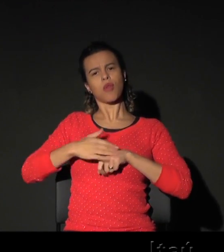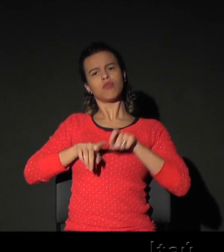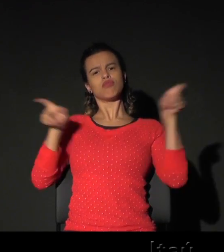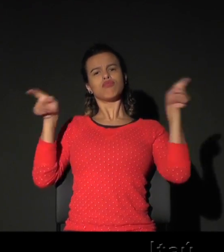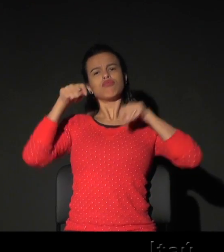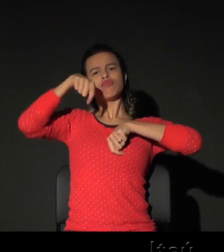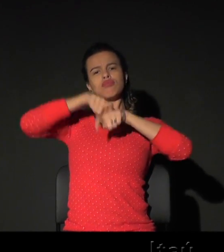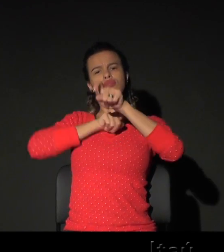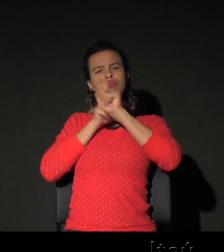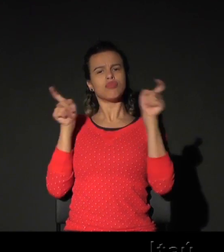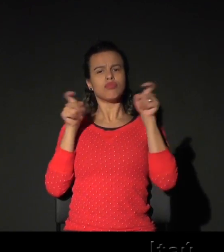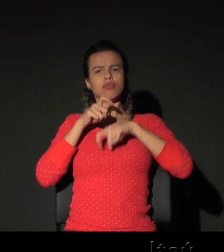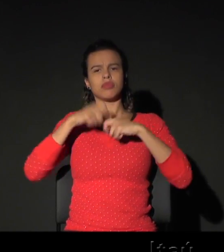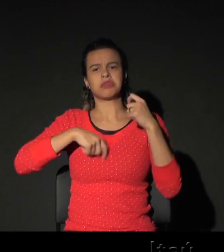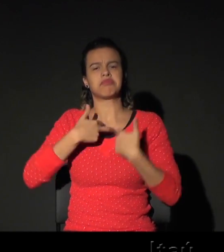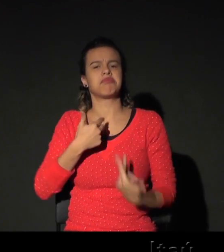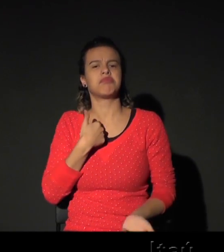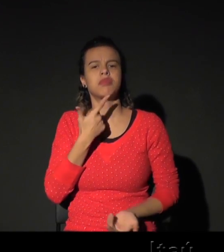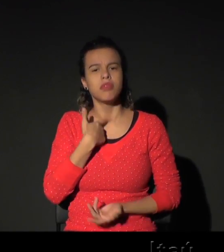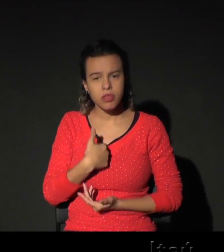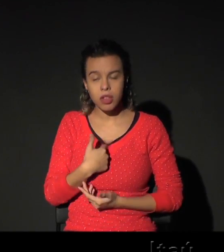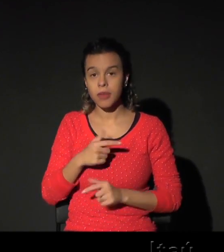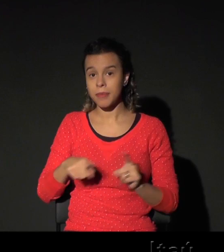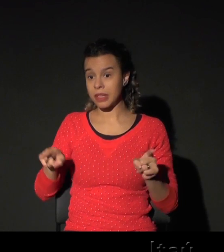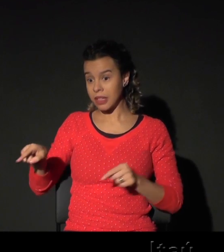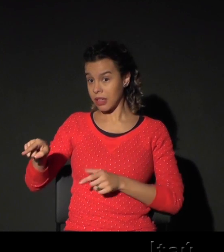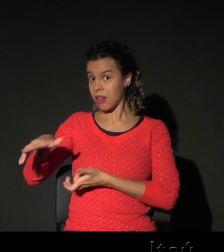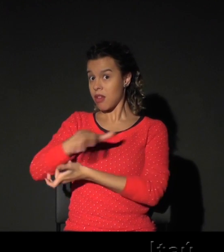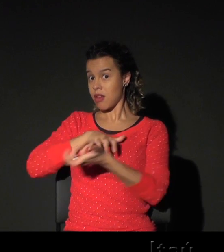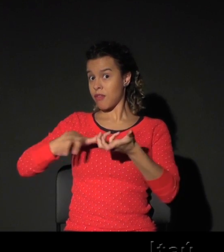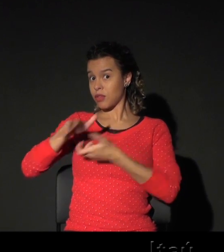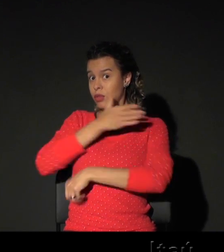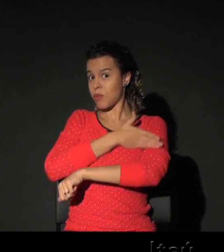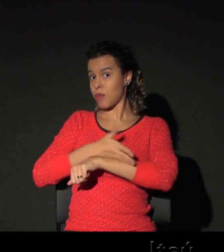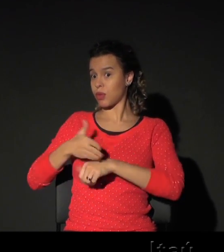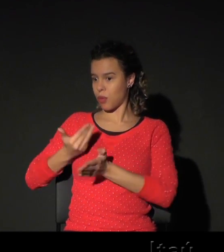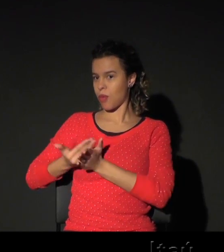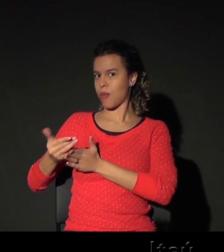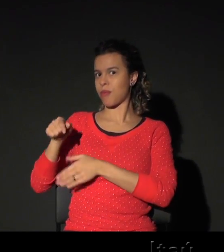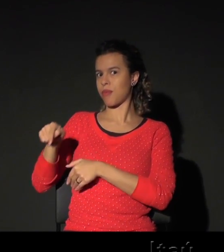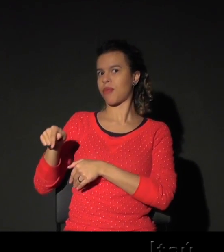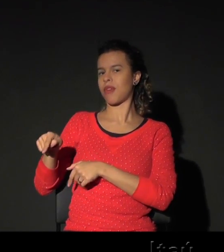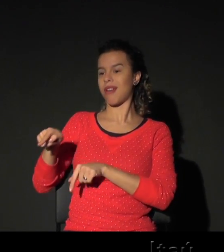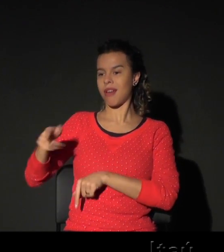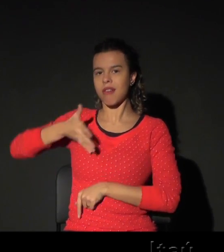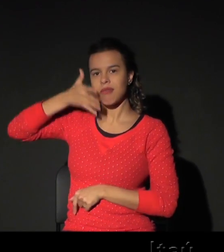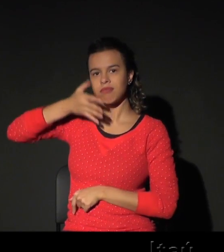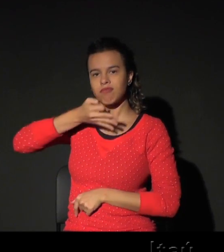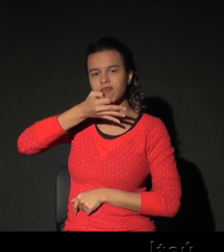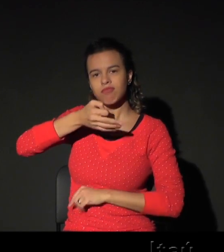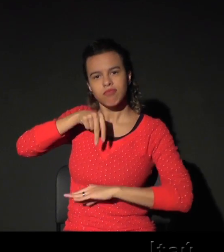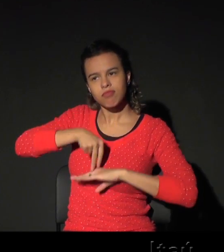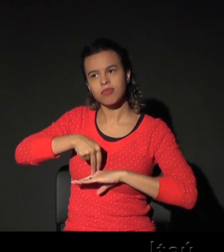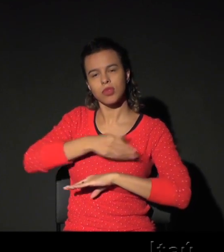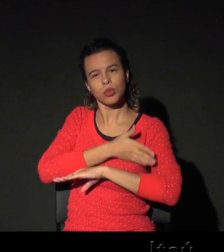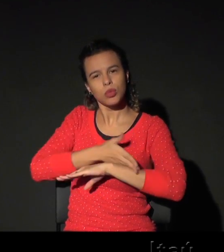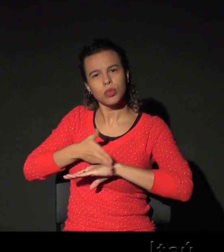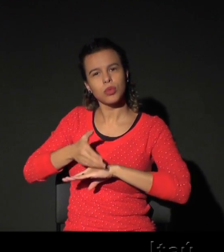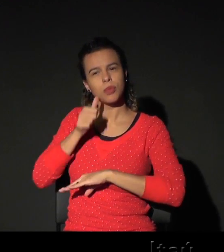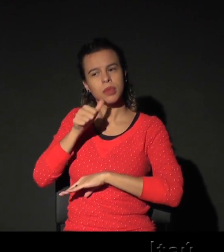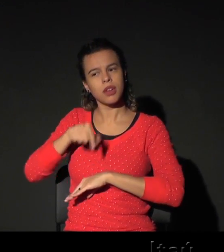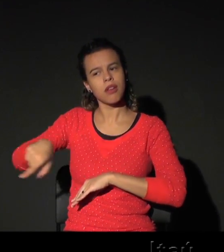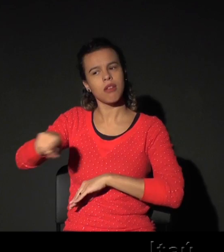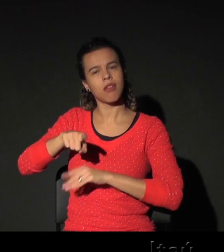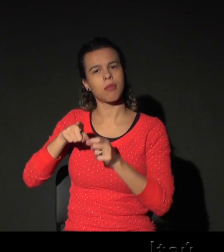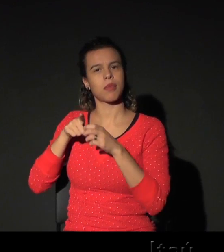quero né mas ela vocaliza uma revolução de comportamento né de costumes né que vem das meninas